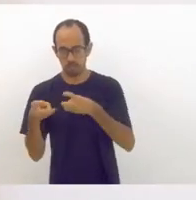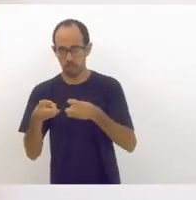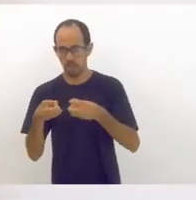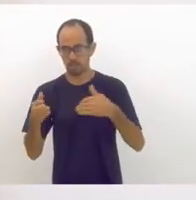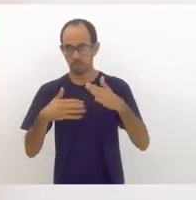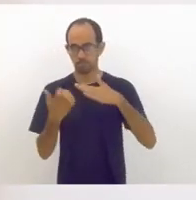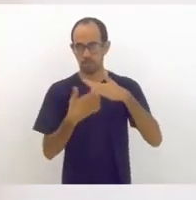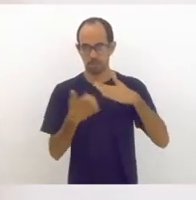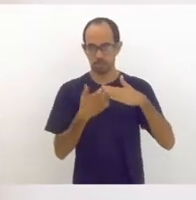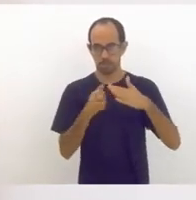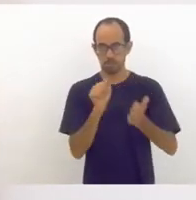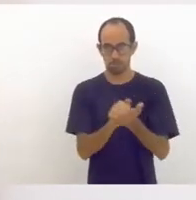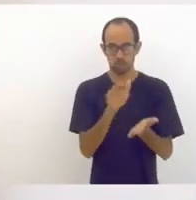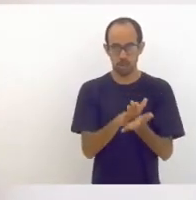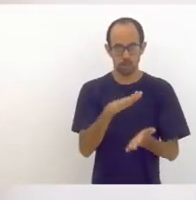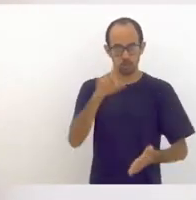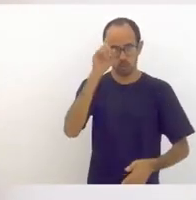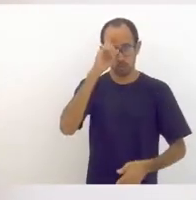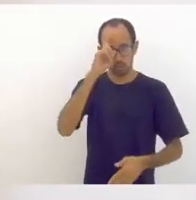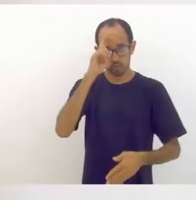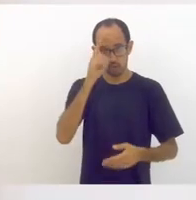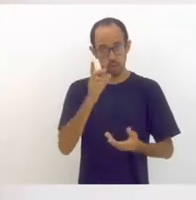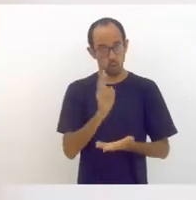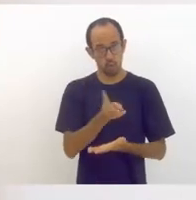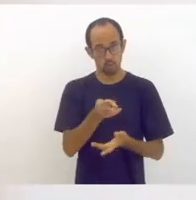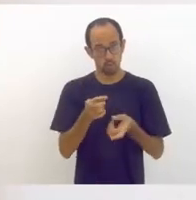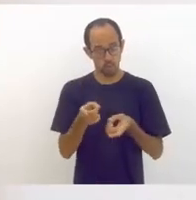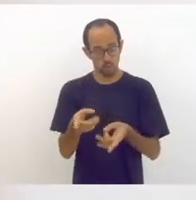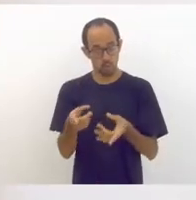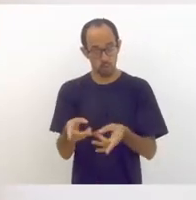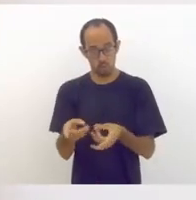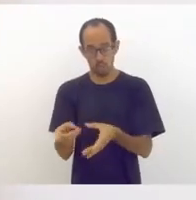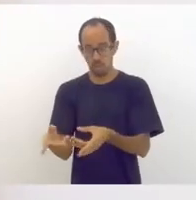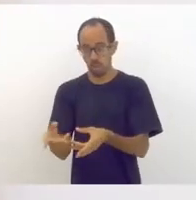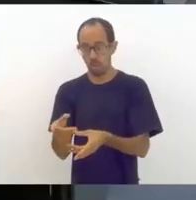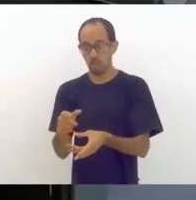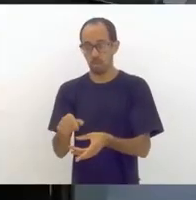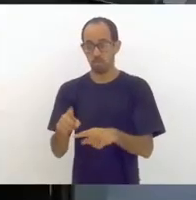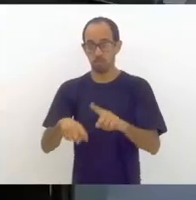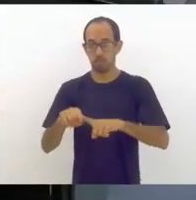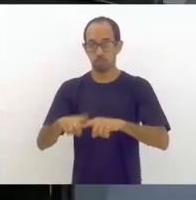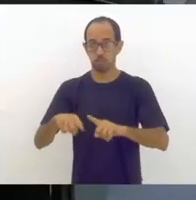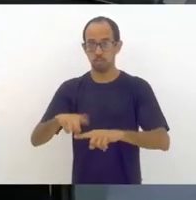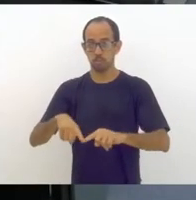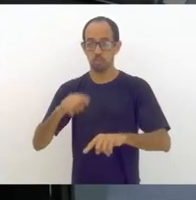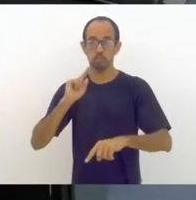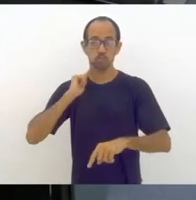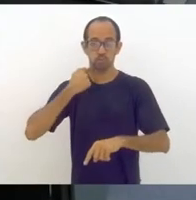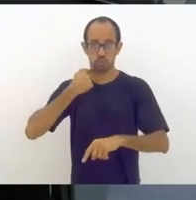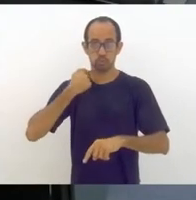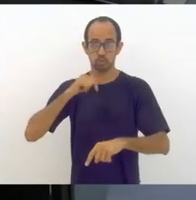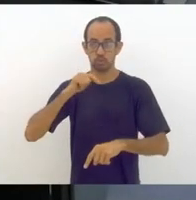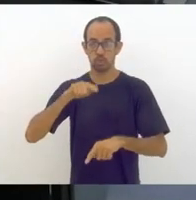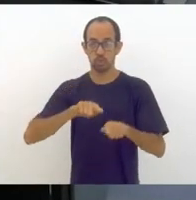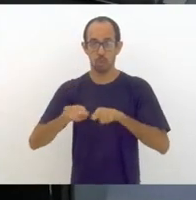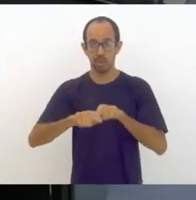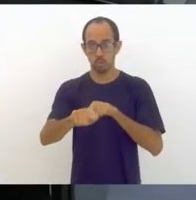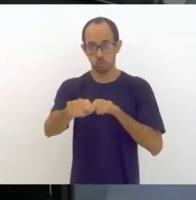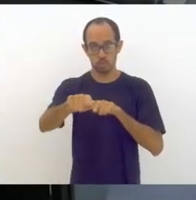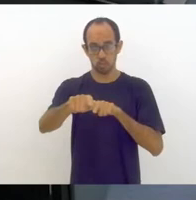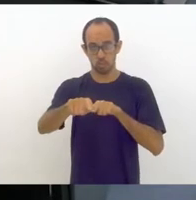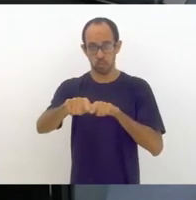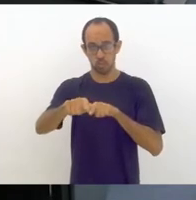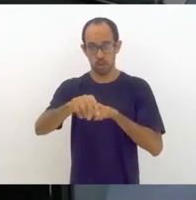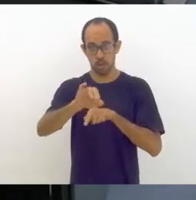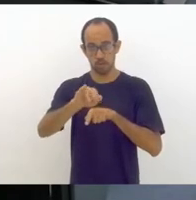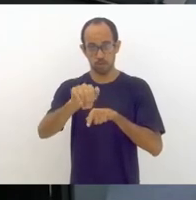multadas todos os dias e continuam jogando produto lá no Rio Guandu, que abastece a população. Então a Fijan tinha que pegar